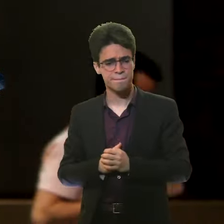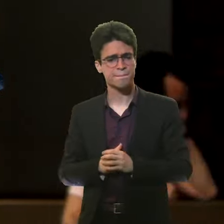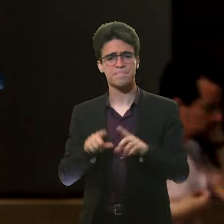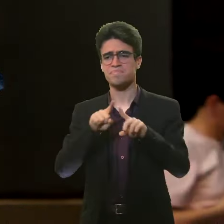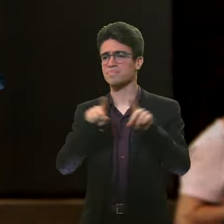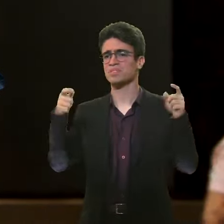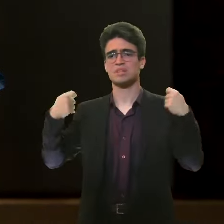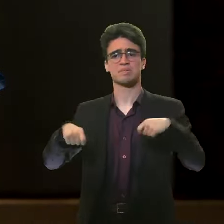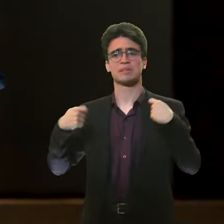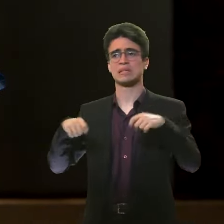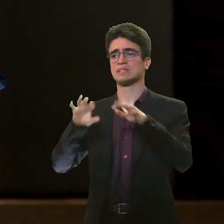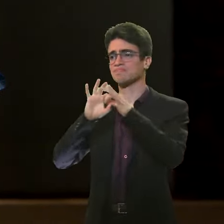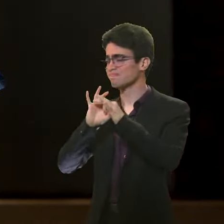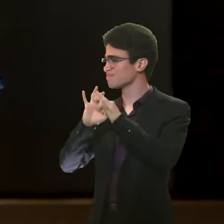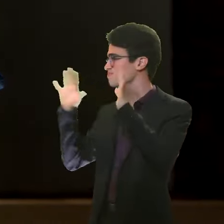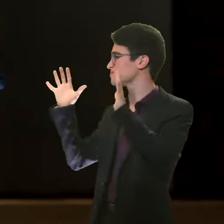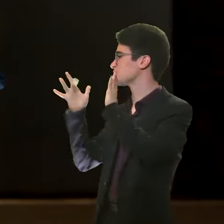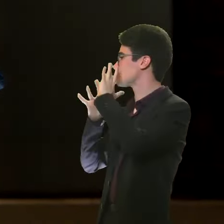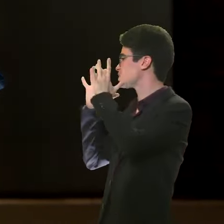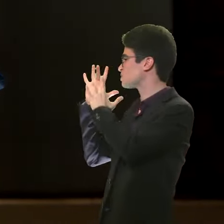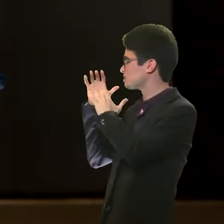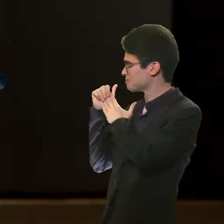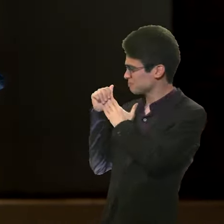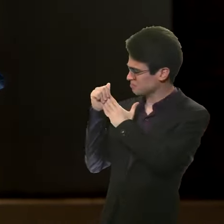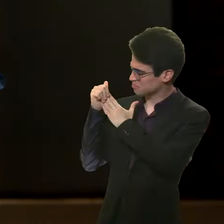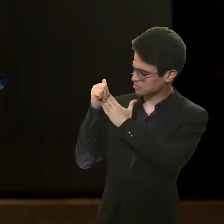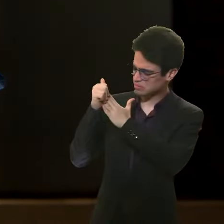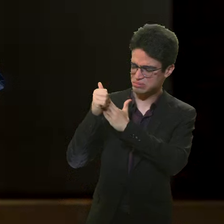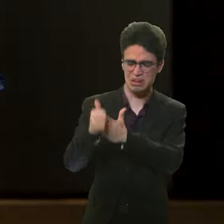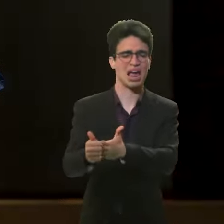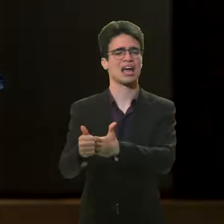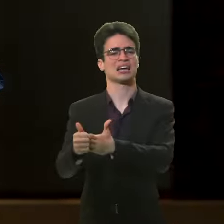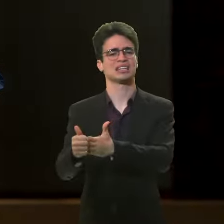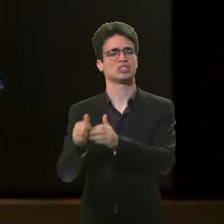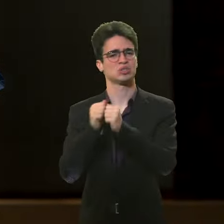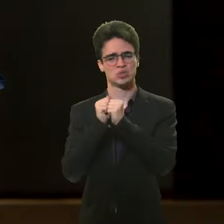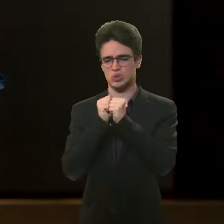permita ao Senhor te guiar em meio ao vale.